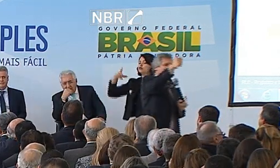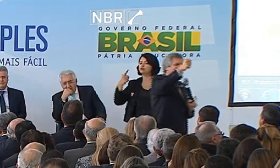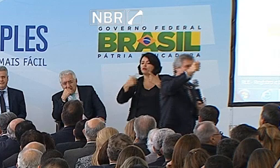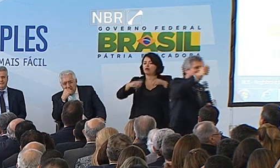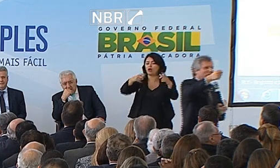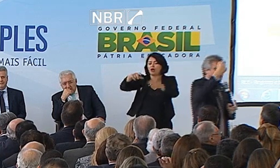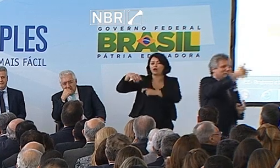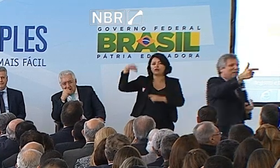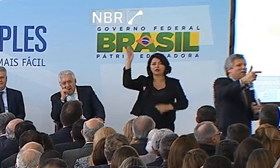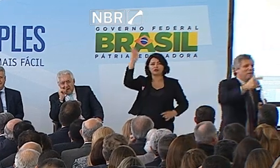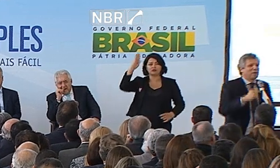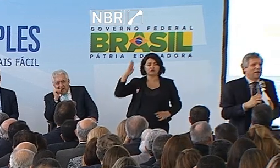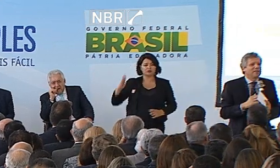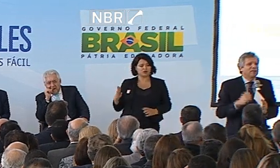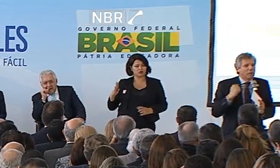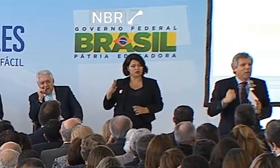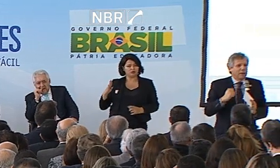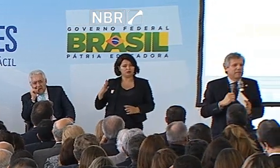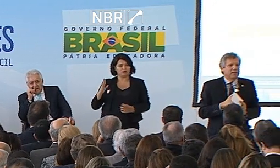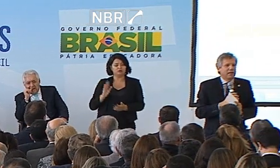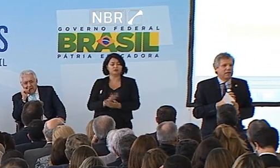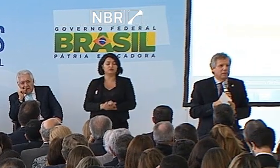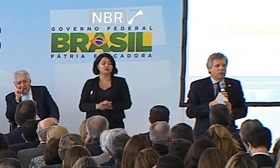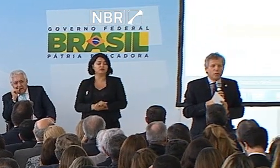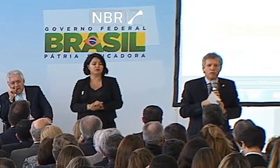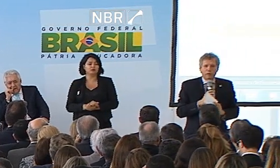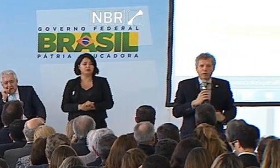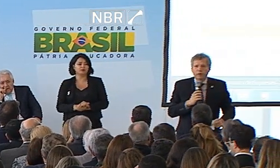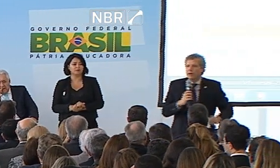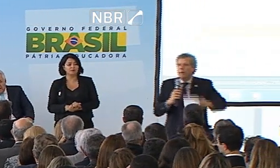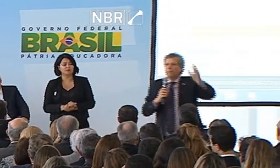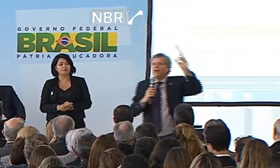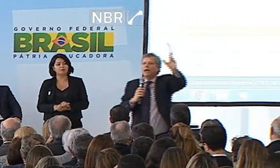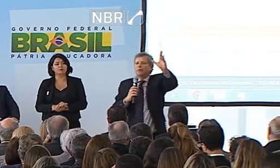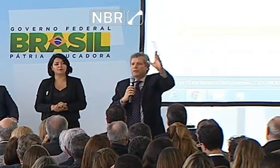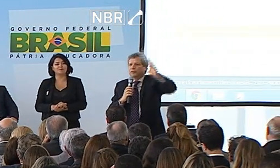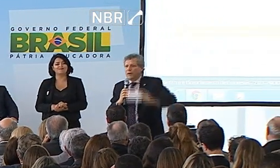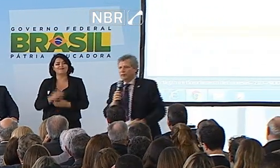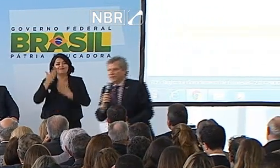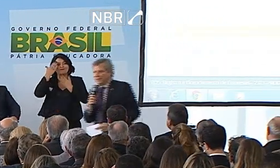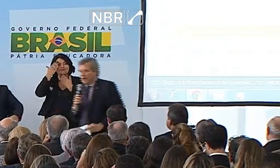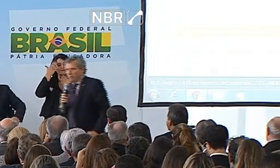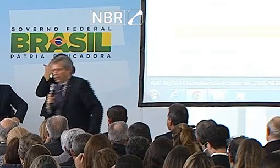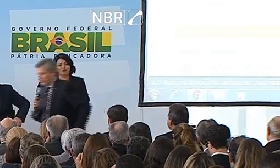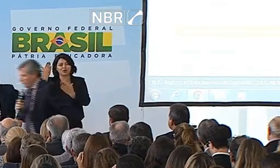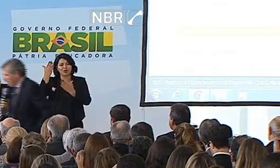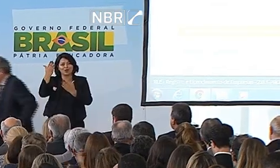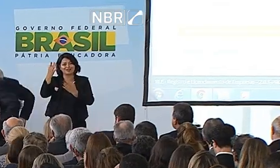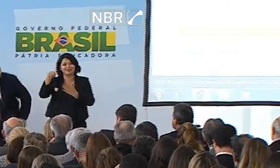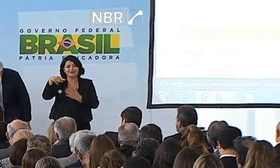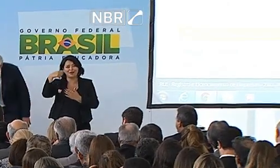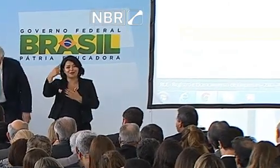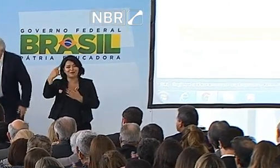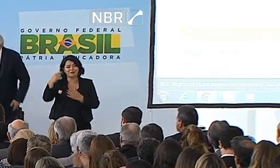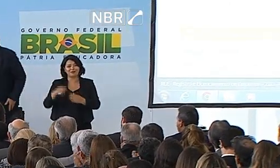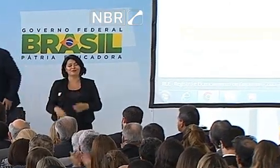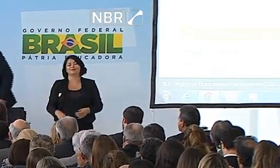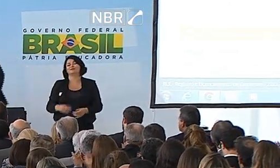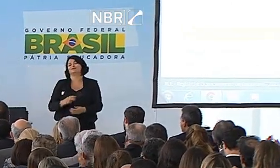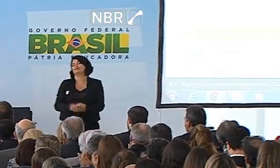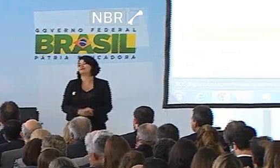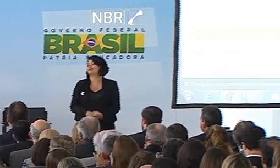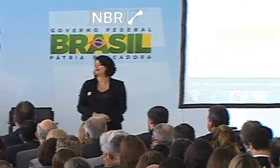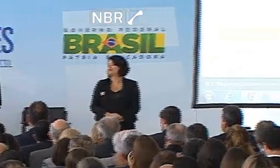cebra que eu sei que vai comprar e comprar essa ideia com vigor Obrigado pessoal e até a próxima empresa a